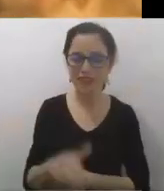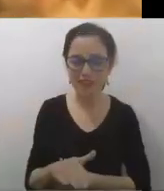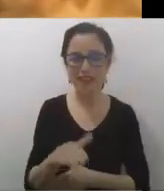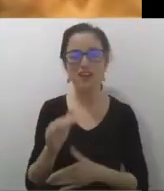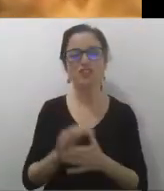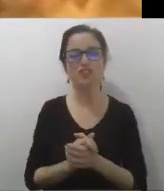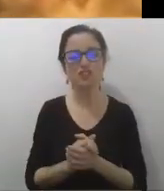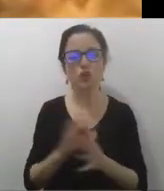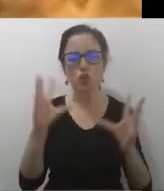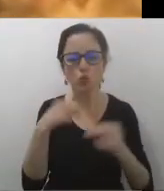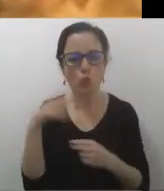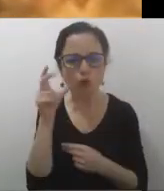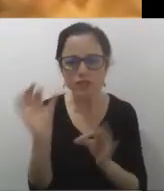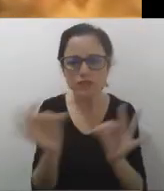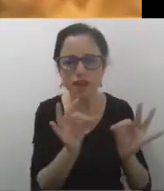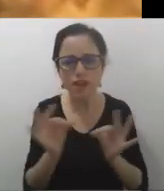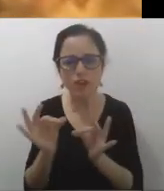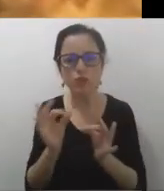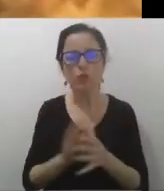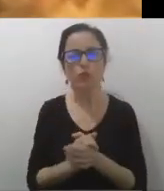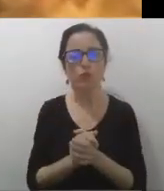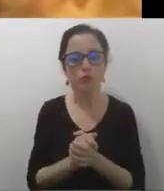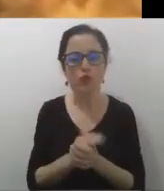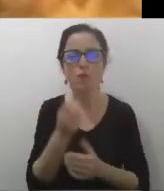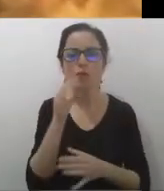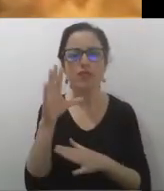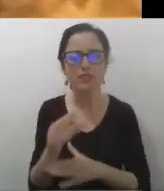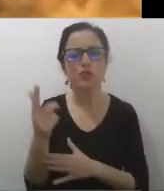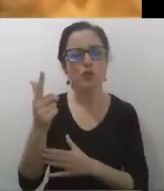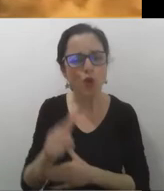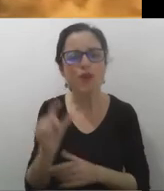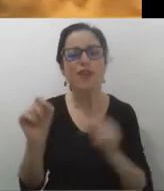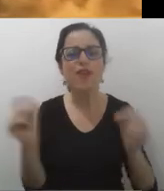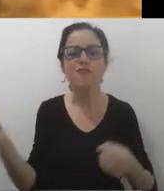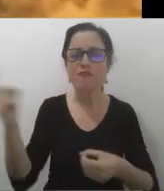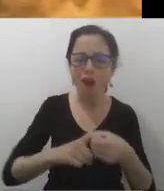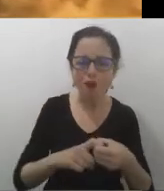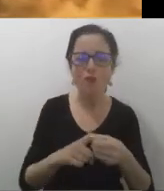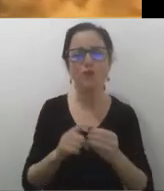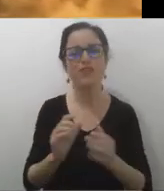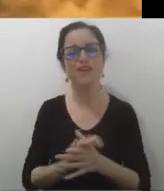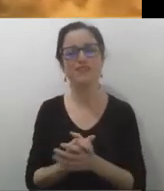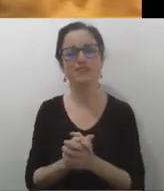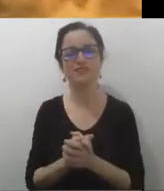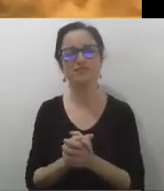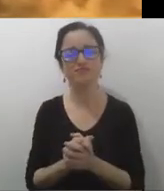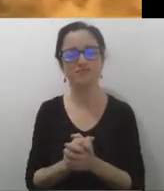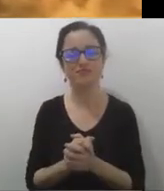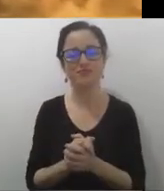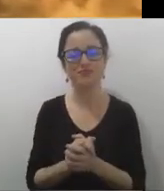Boa tarde, todos me ouvem, certo? Bom, boa tarde de novo a quem está de